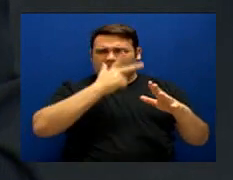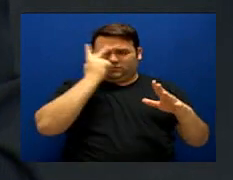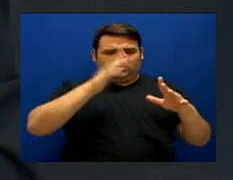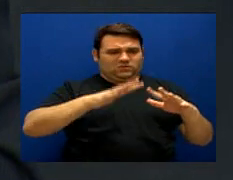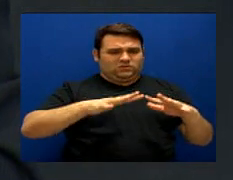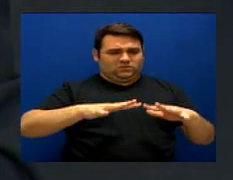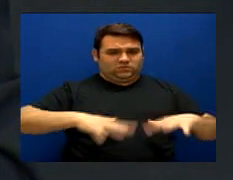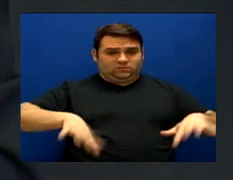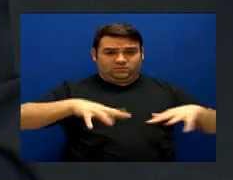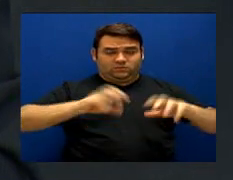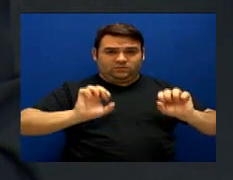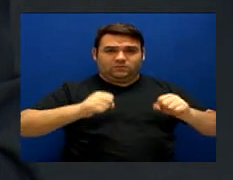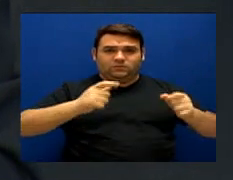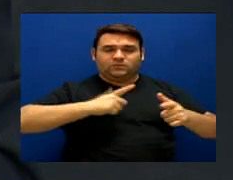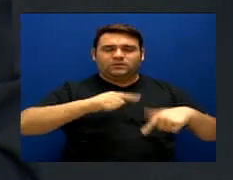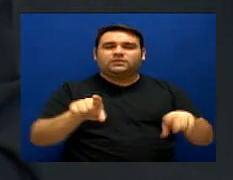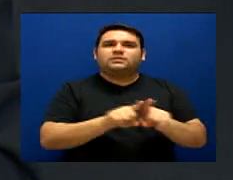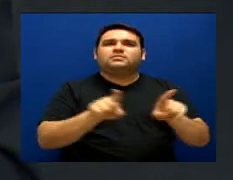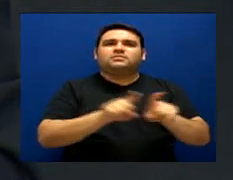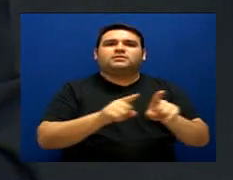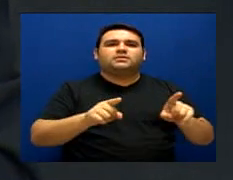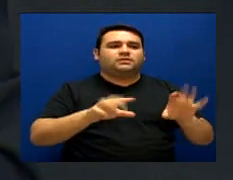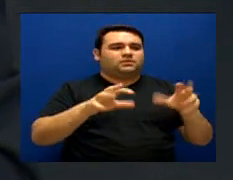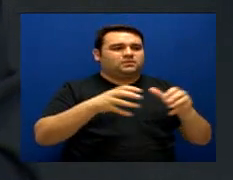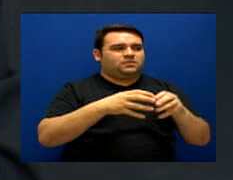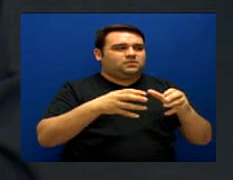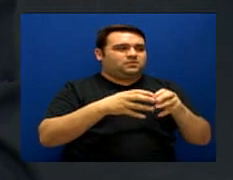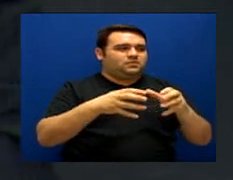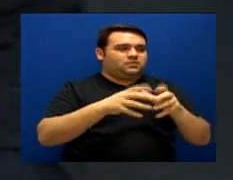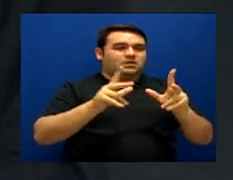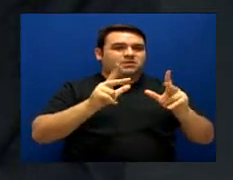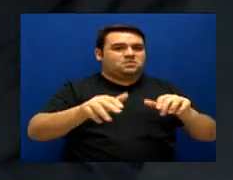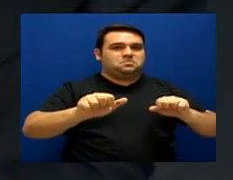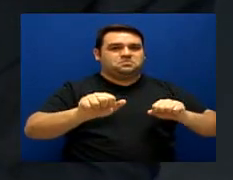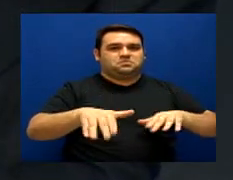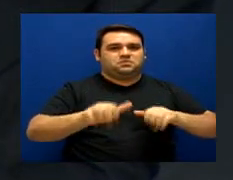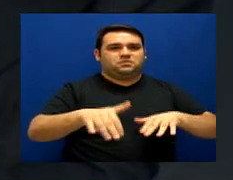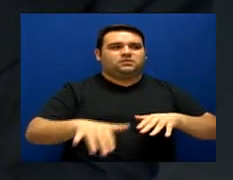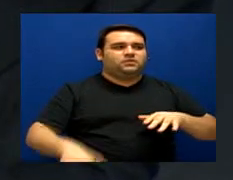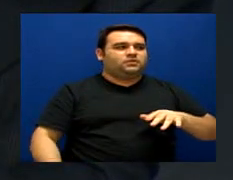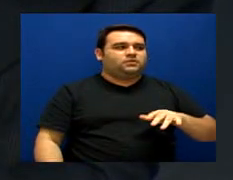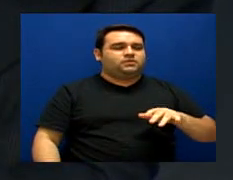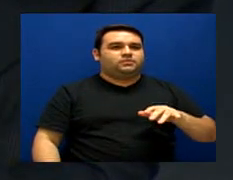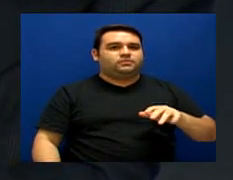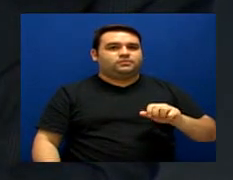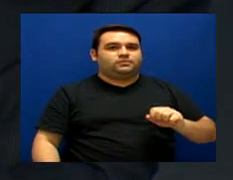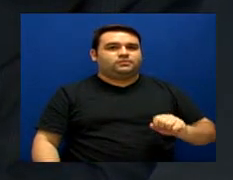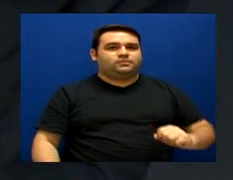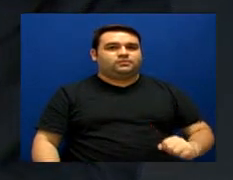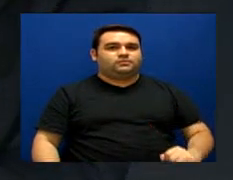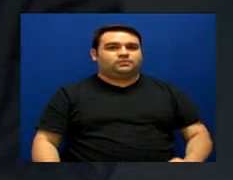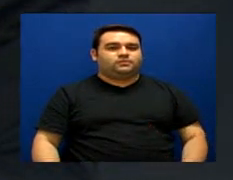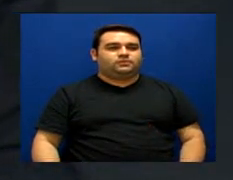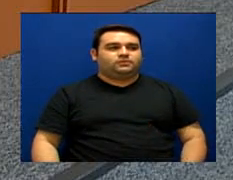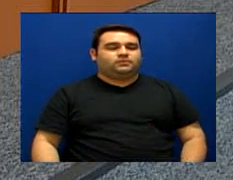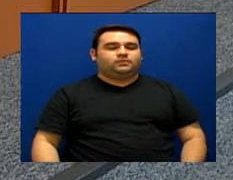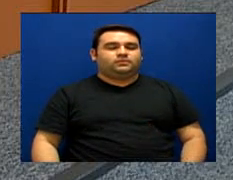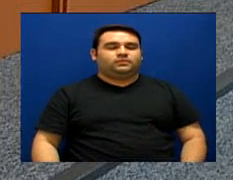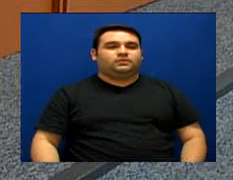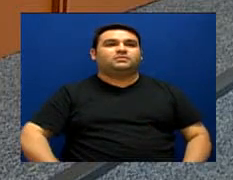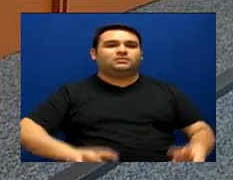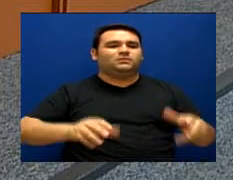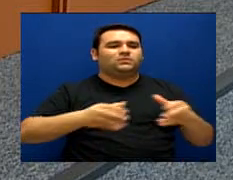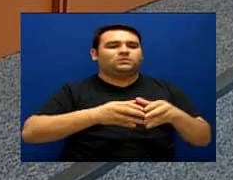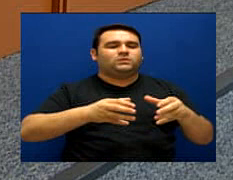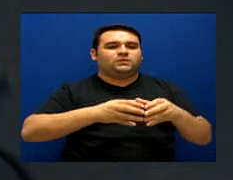que lutam pela causa, esses soldados... Tem soldado na coisa feminina? É soldado feminino. Pode